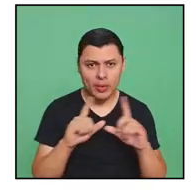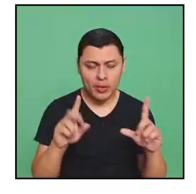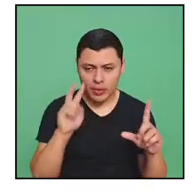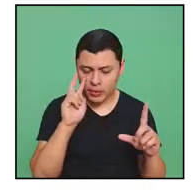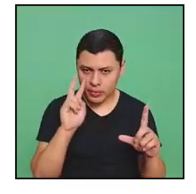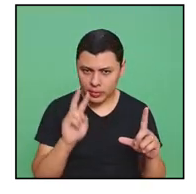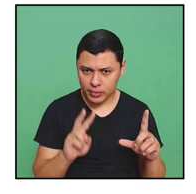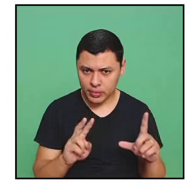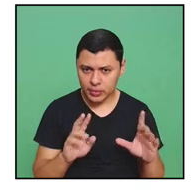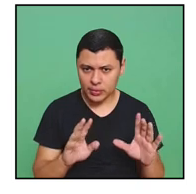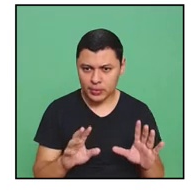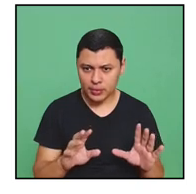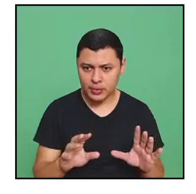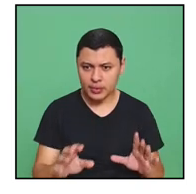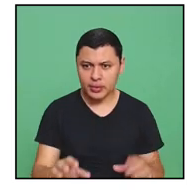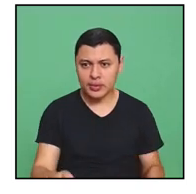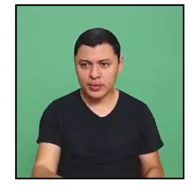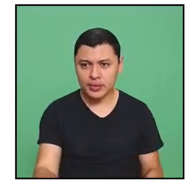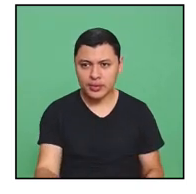aqui.